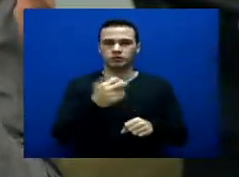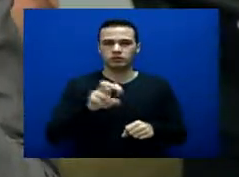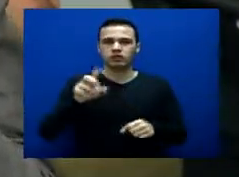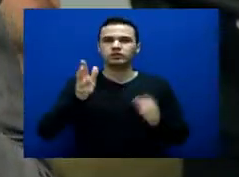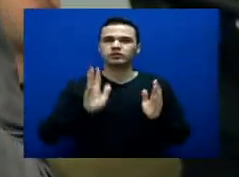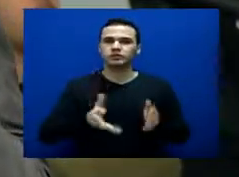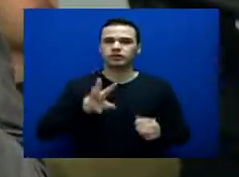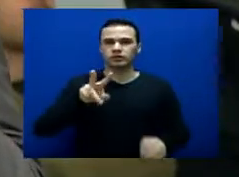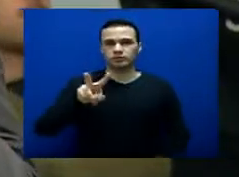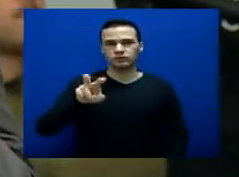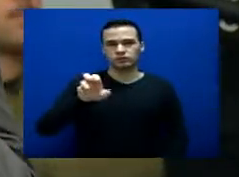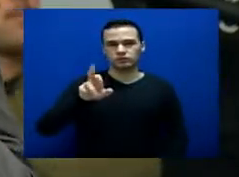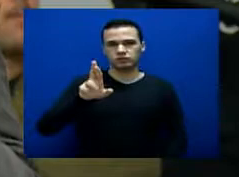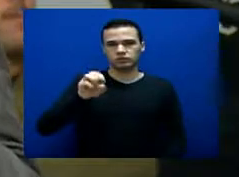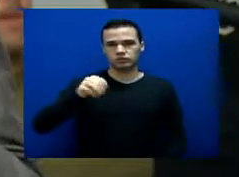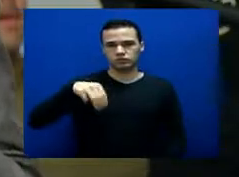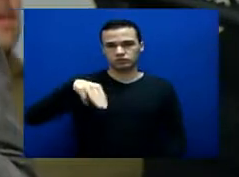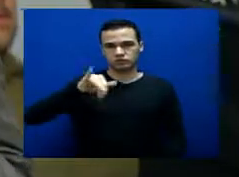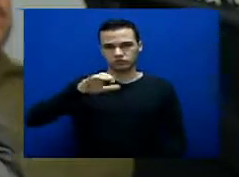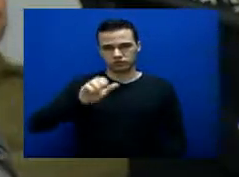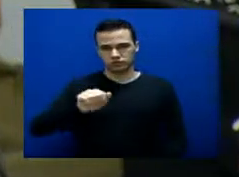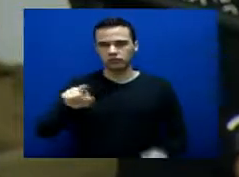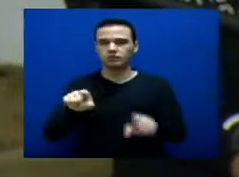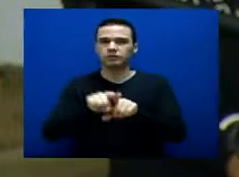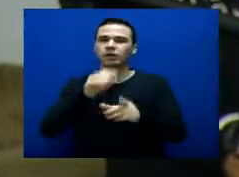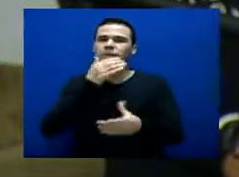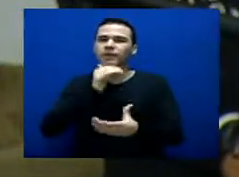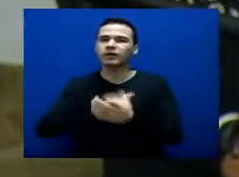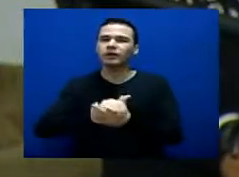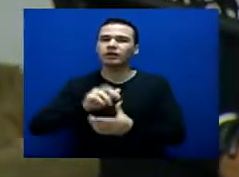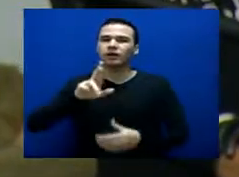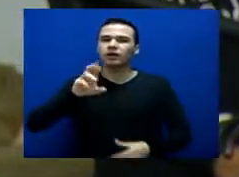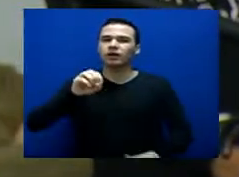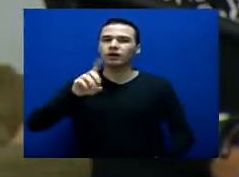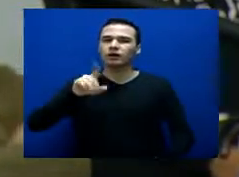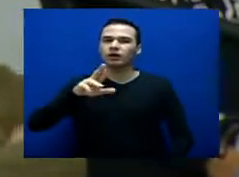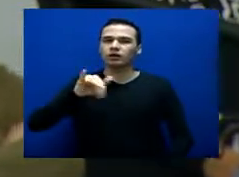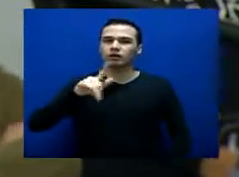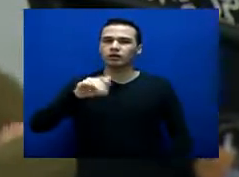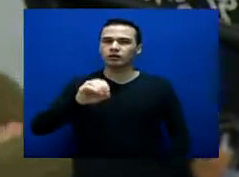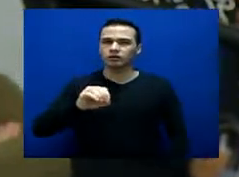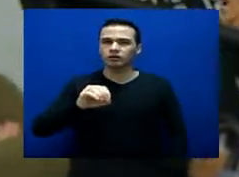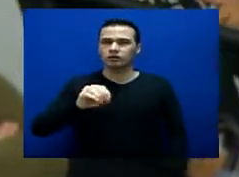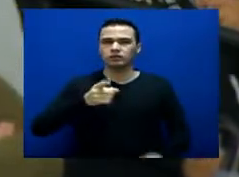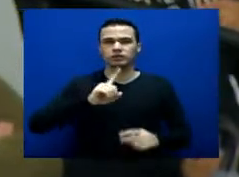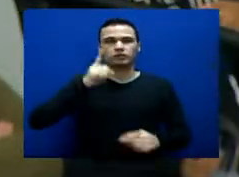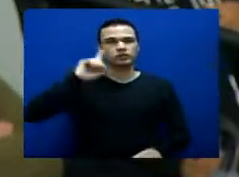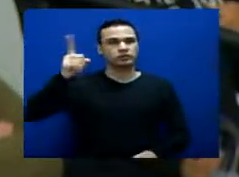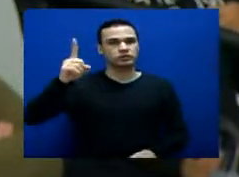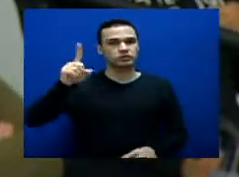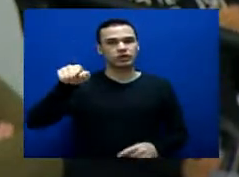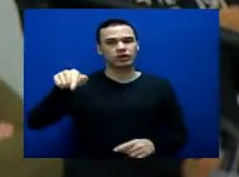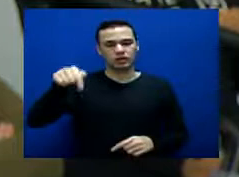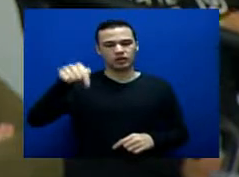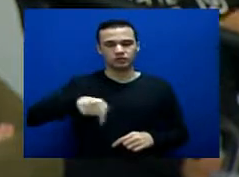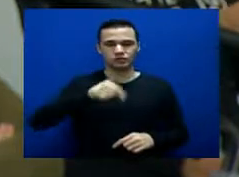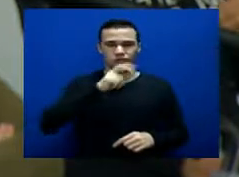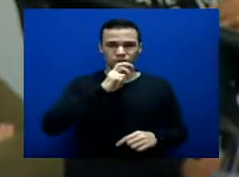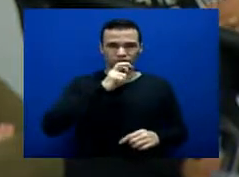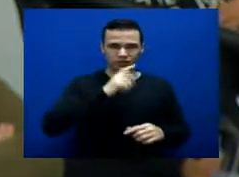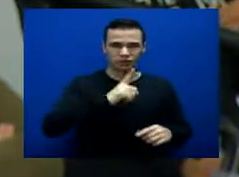Verônica Albarossi, e o marido dela, Rodrigo, que no dia do aniversário de